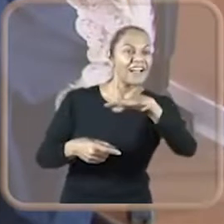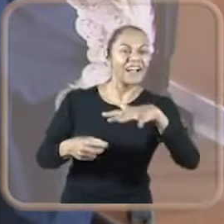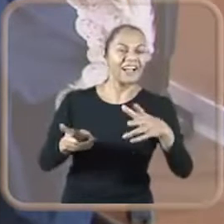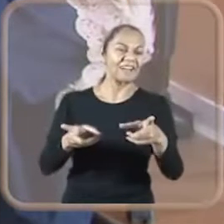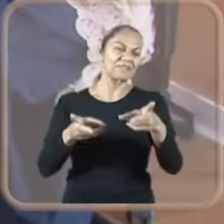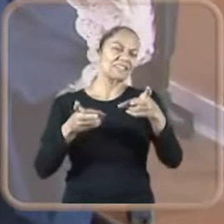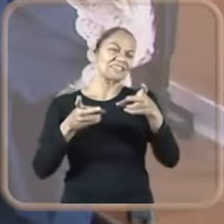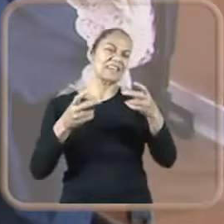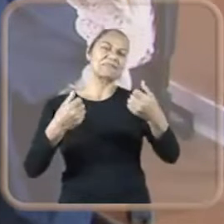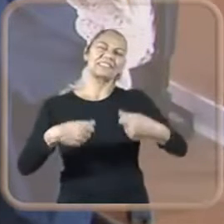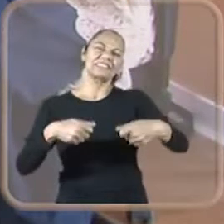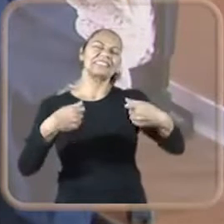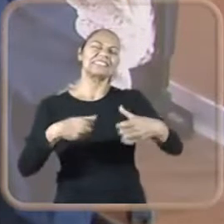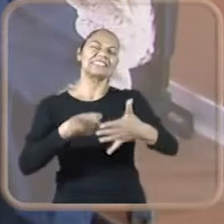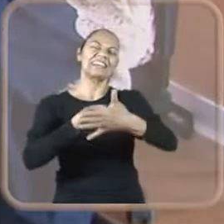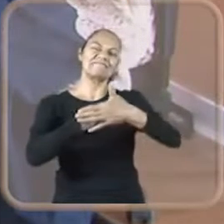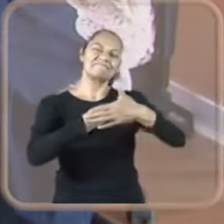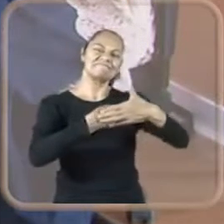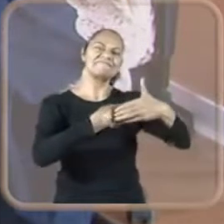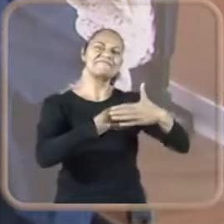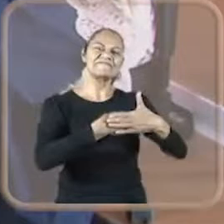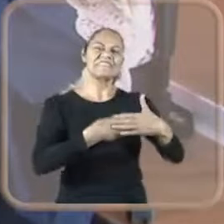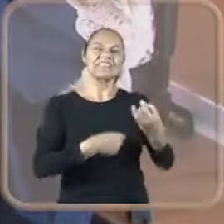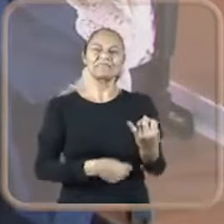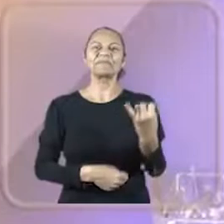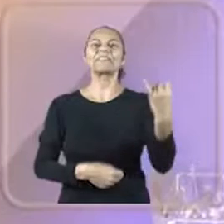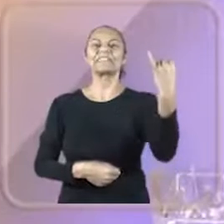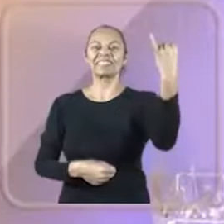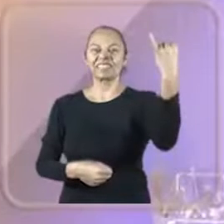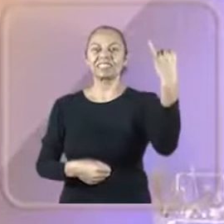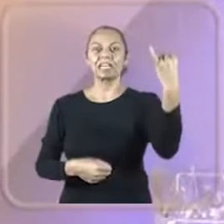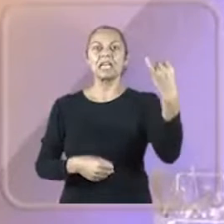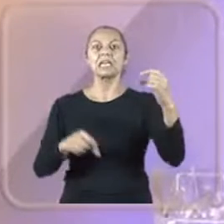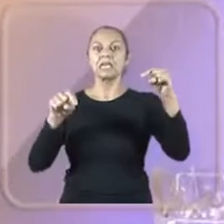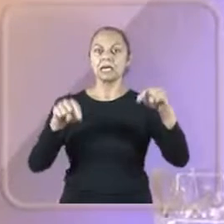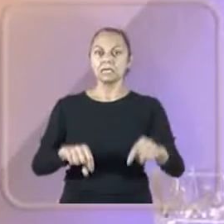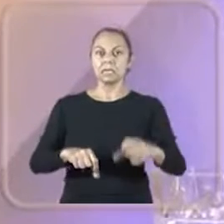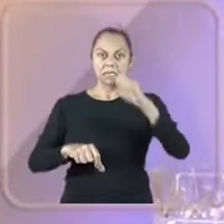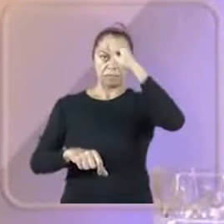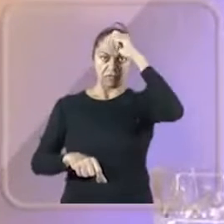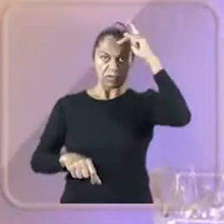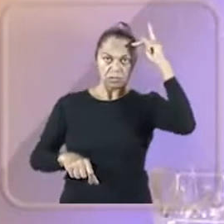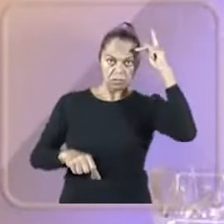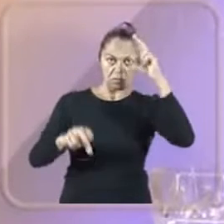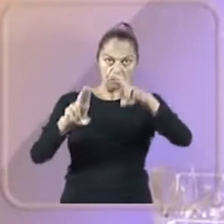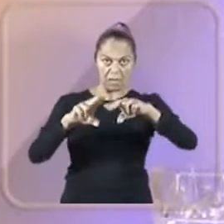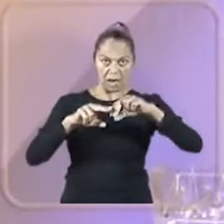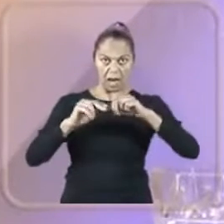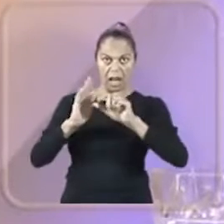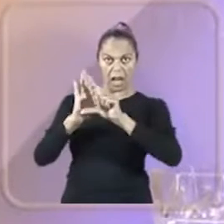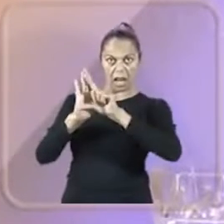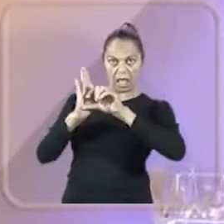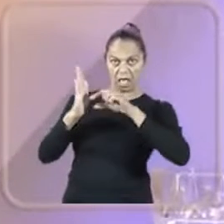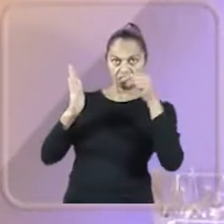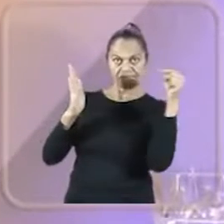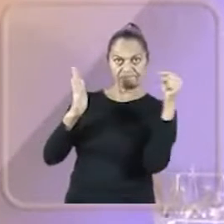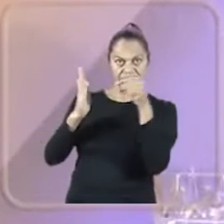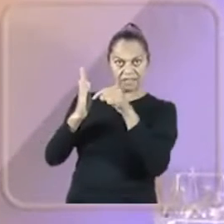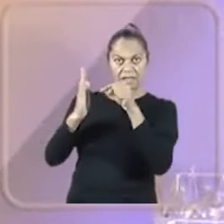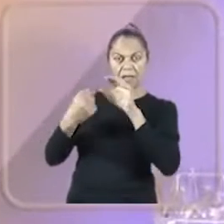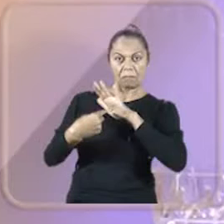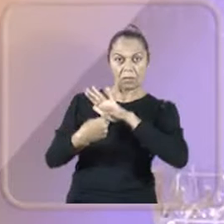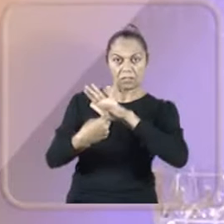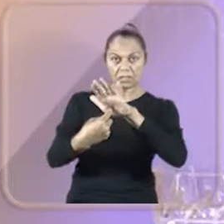desse afago sentimental, podemos dizer assim. Isso é importante. E a prefeitura, ela tem, por meio da lei,